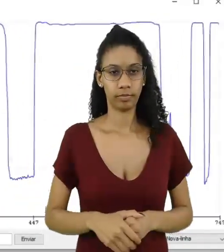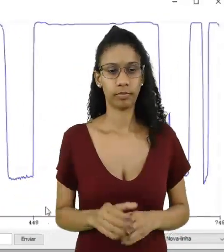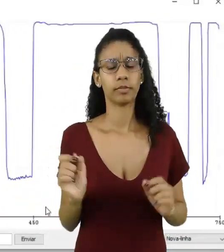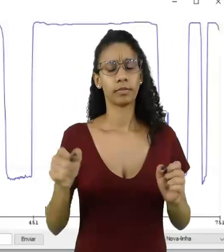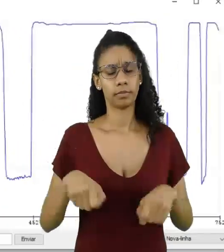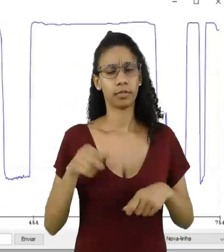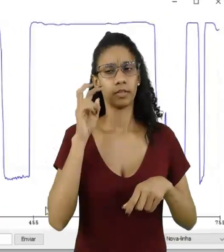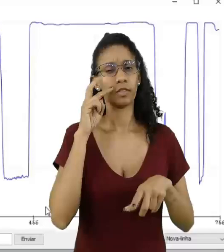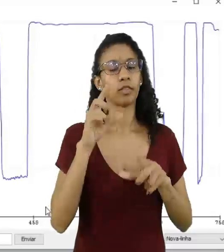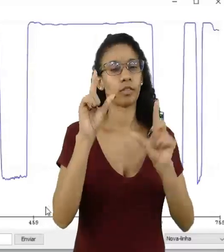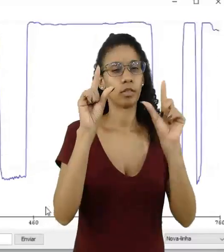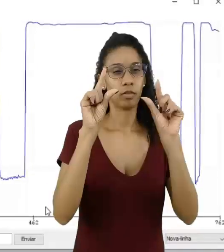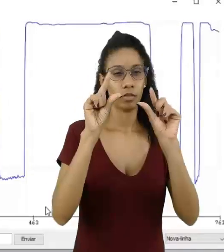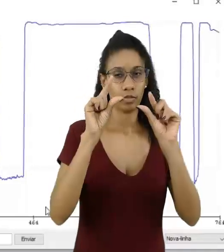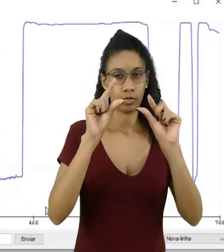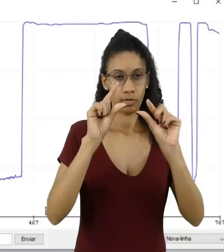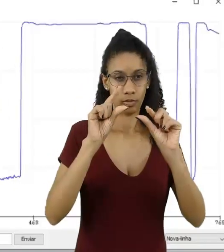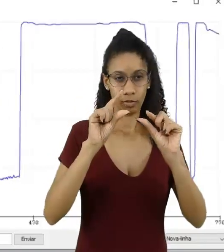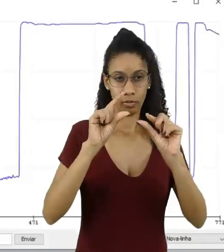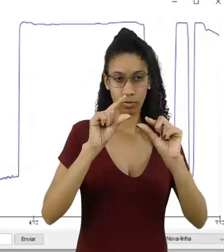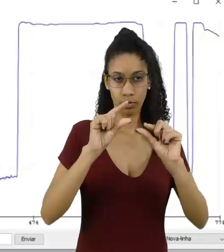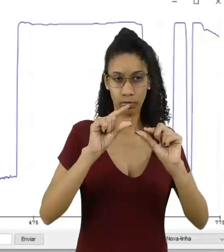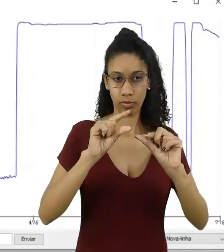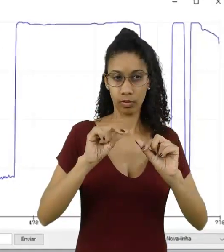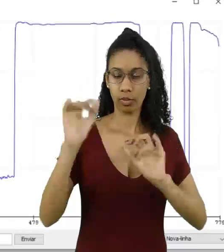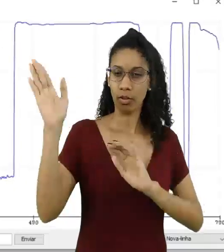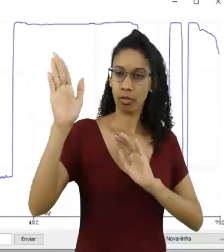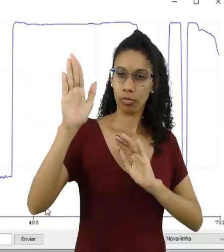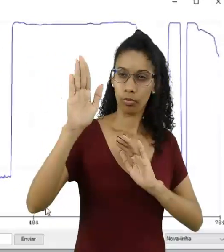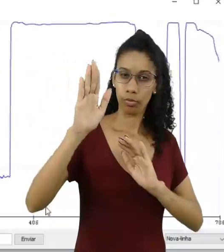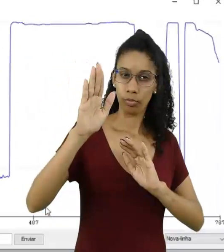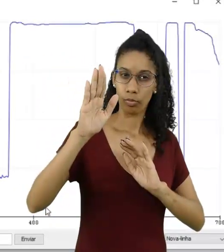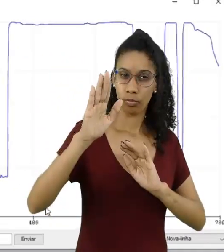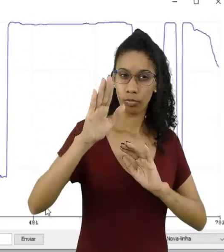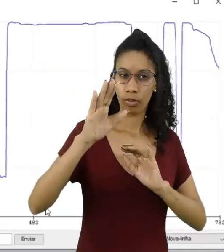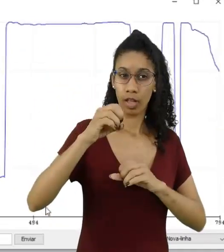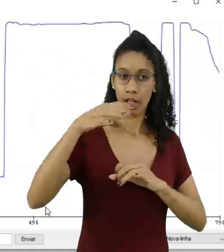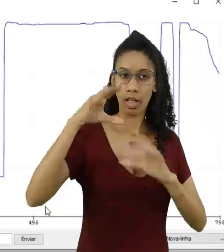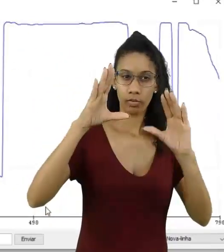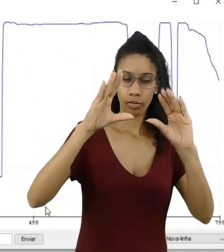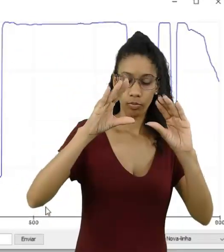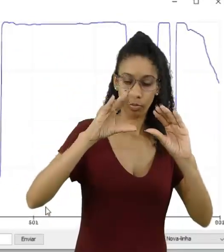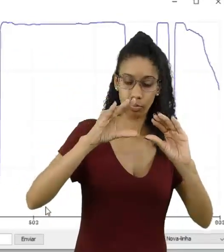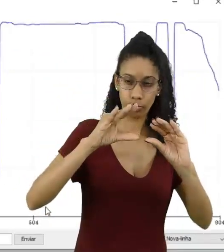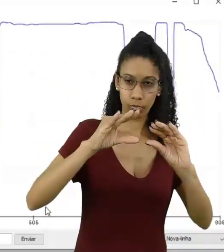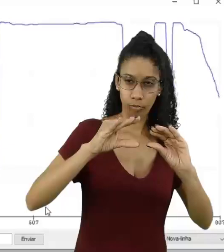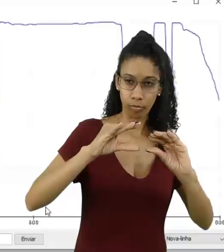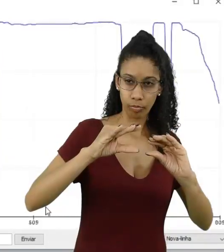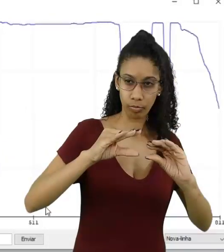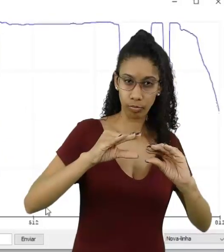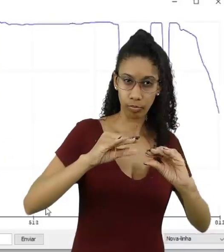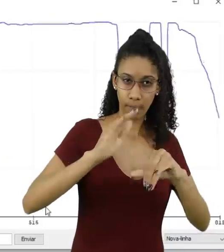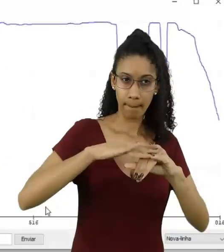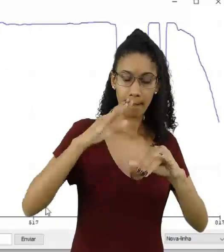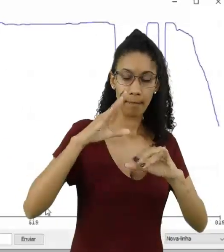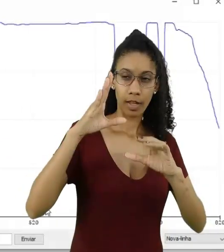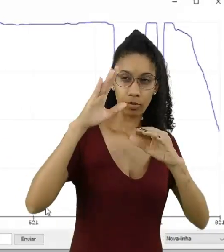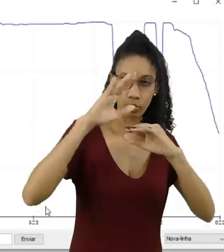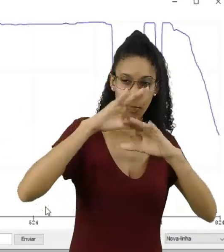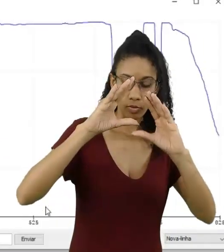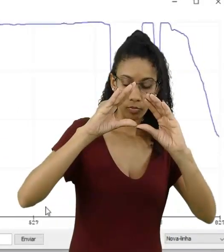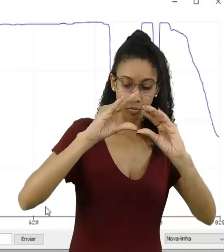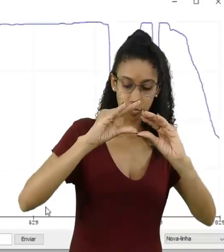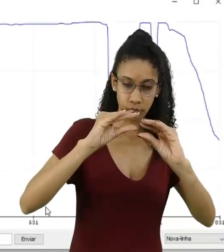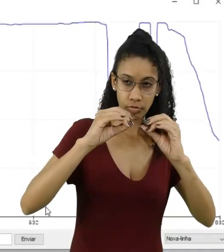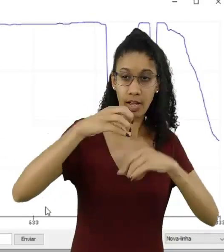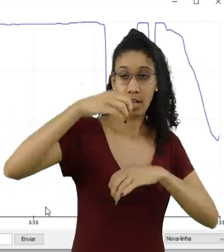monitorar, vou baixando aos poucos agora. Percebe que a luminosidade vai baixando conforme minha mão se aproxima, eu vou fazendo uma sombra maior, ela